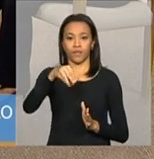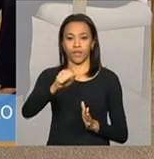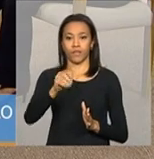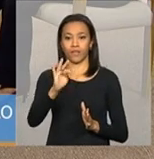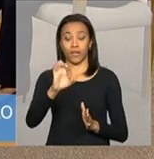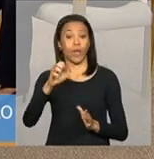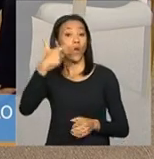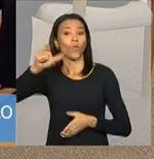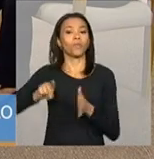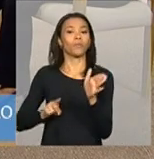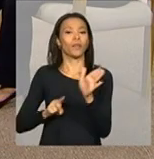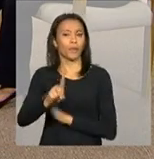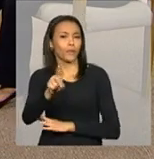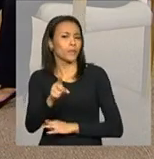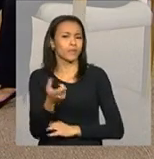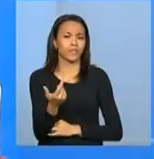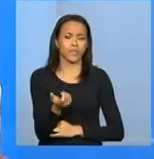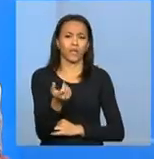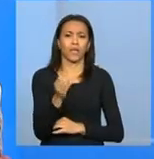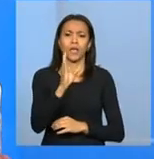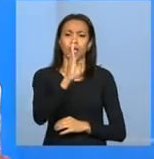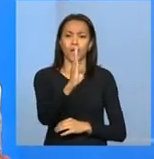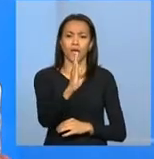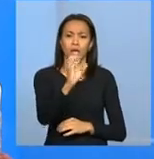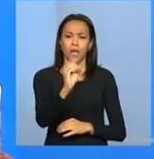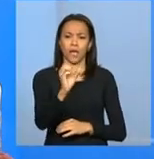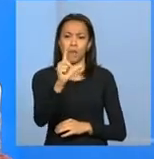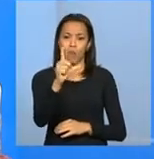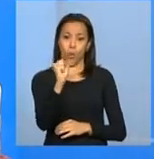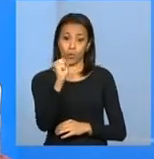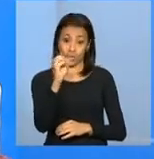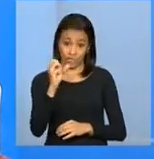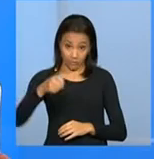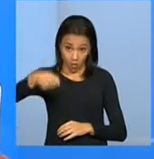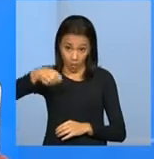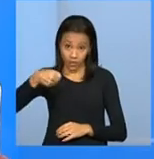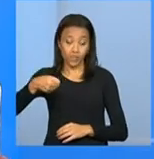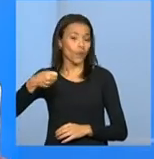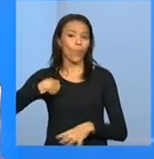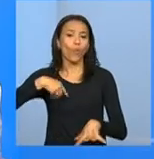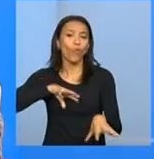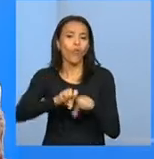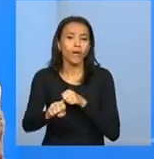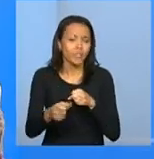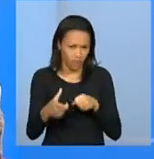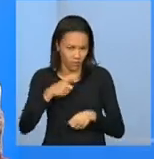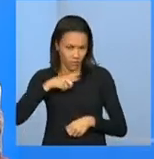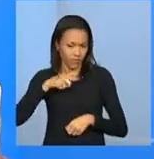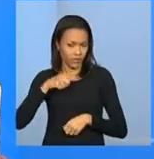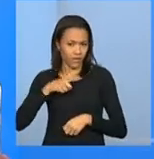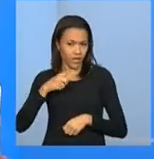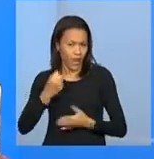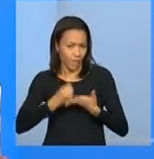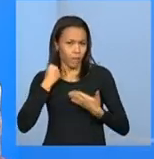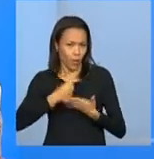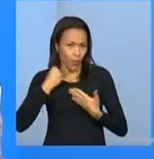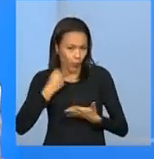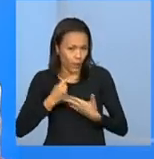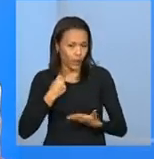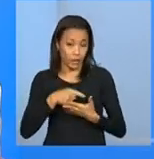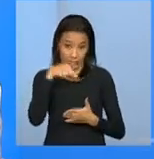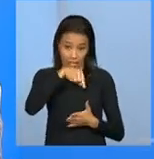pergunta é em relação ao Bolsa Formação. É, a pessoa com deficiência, ela recebe um auxílio fazendo um curso com o